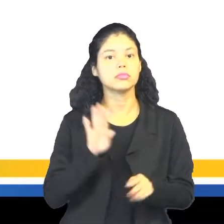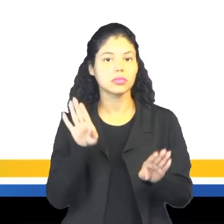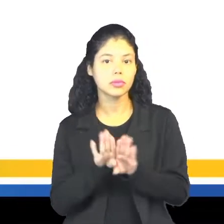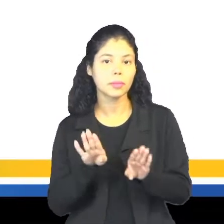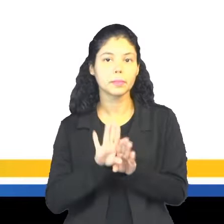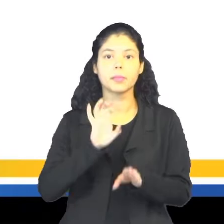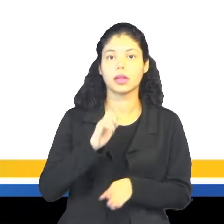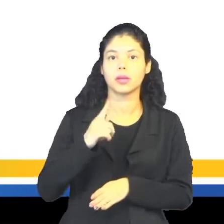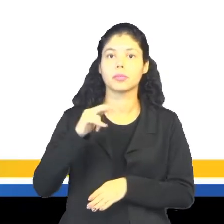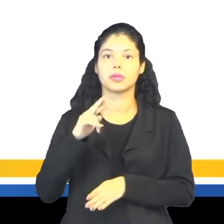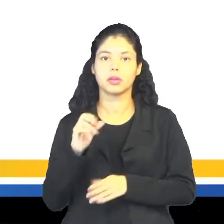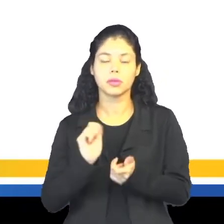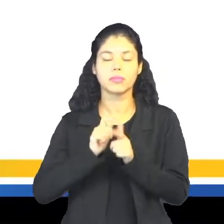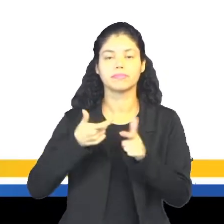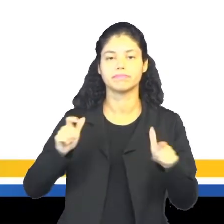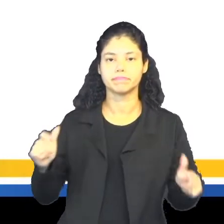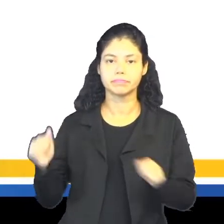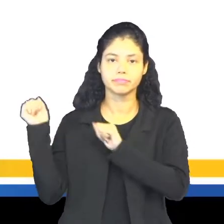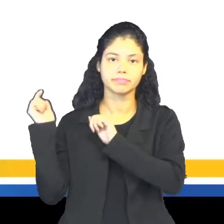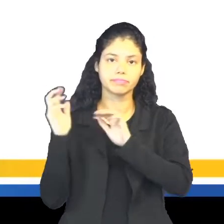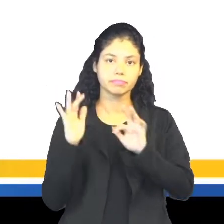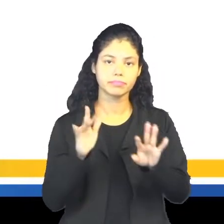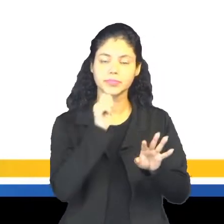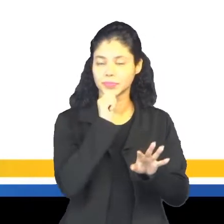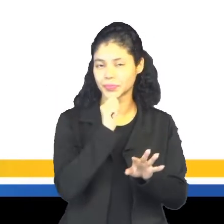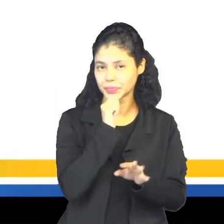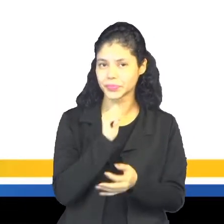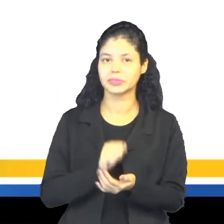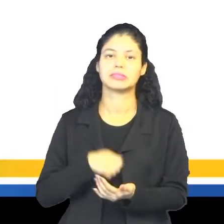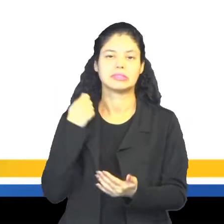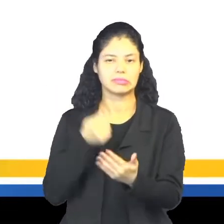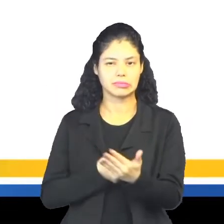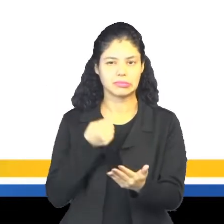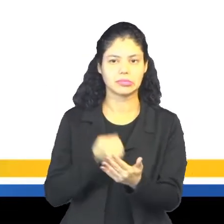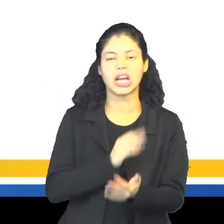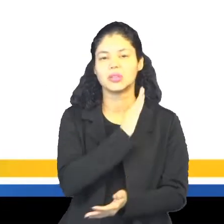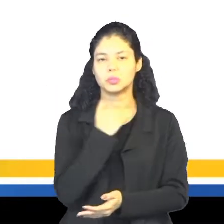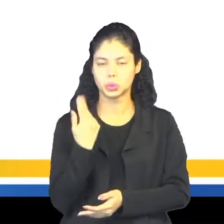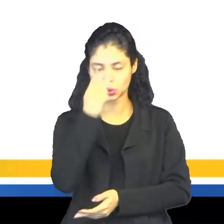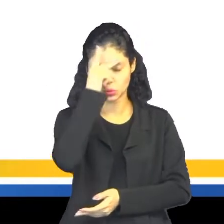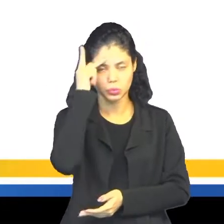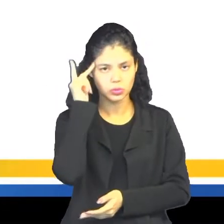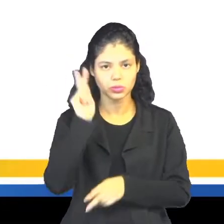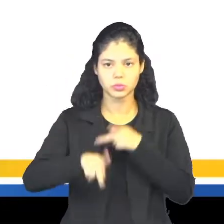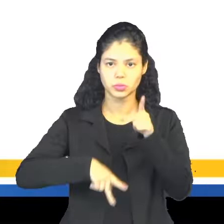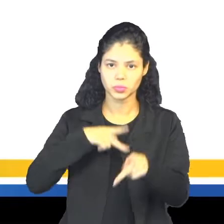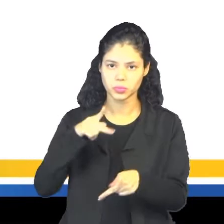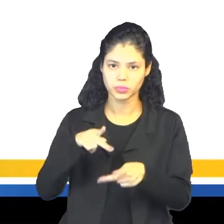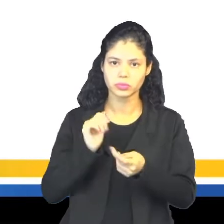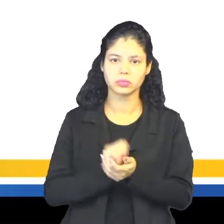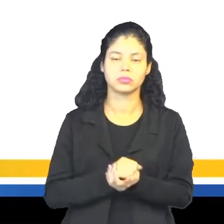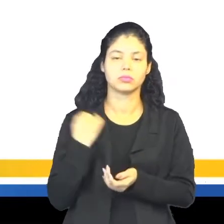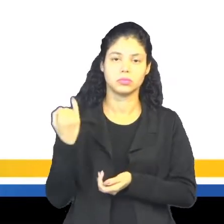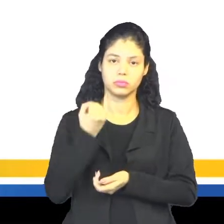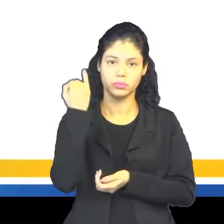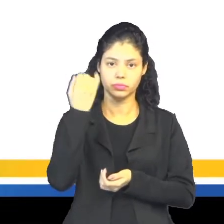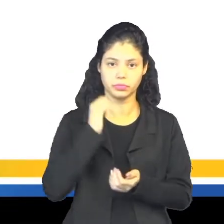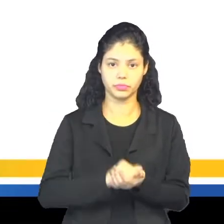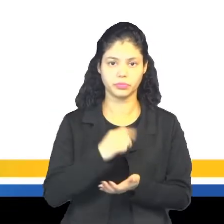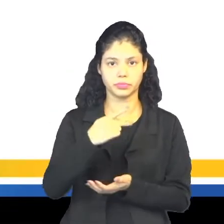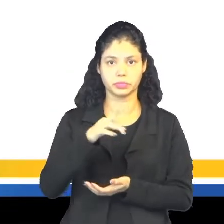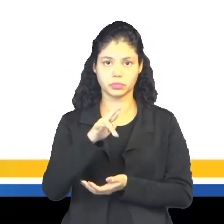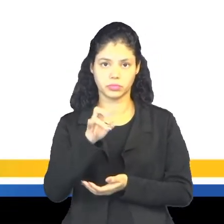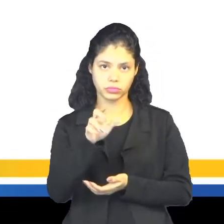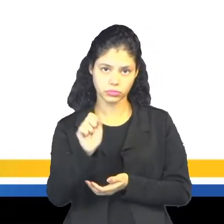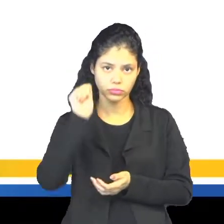epidemias que se alastraram ali, trazendo intensa mortalidade à população, A principal delas, a gente tem aí a peste negra,